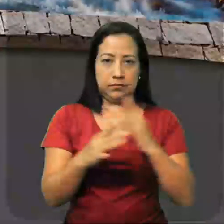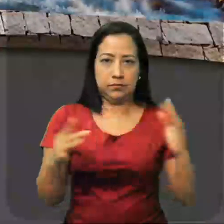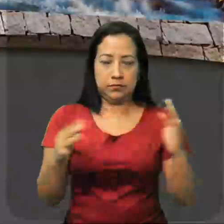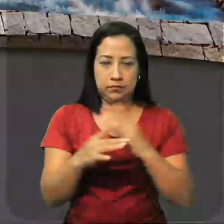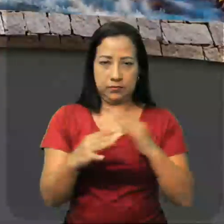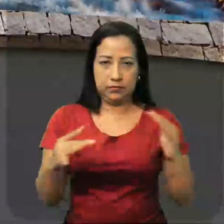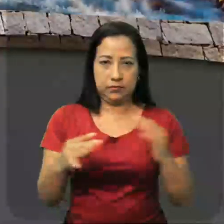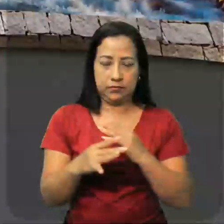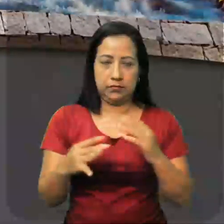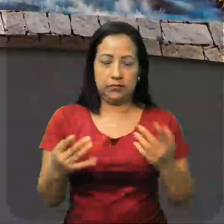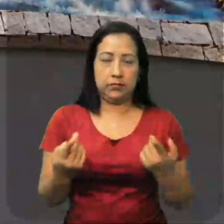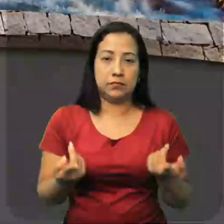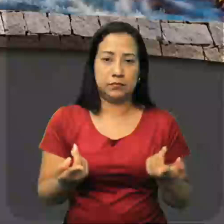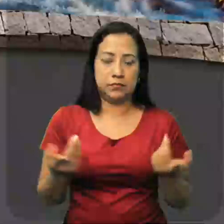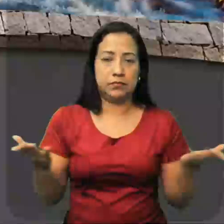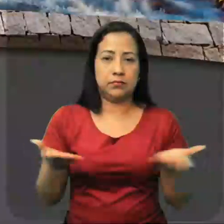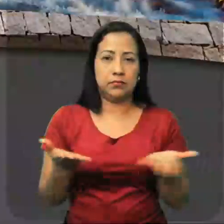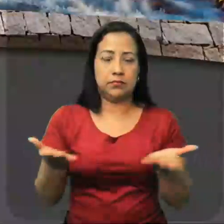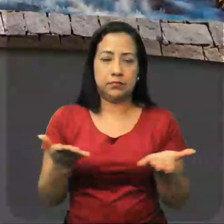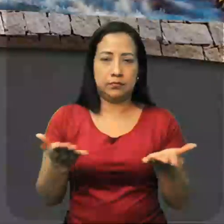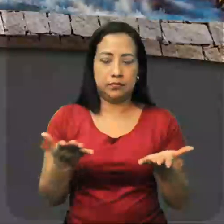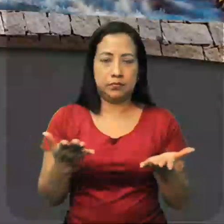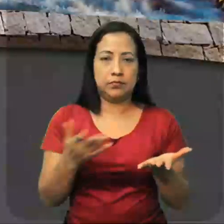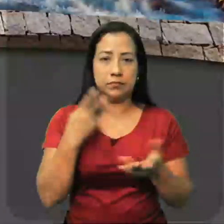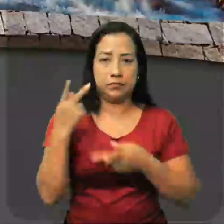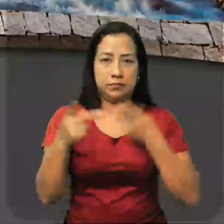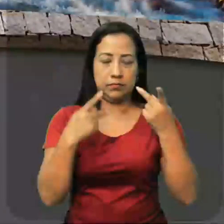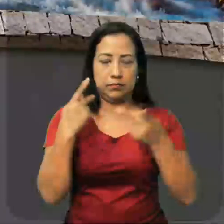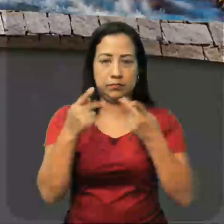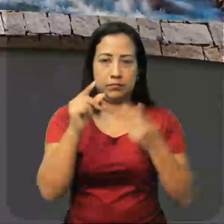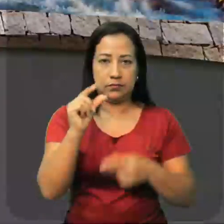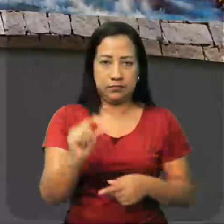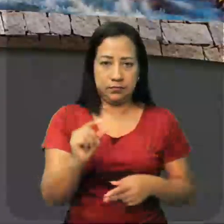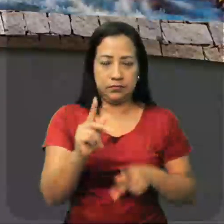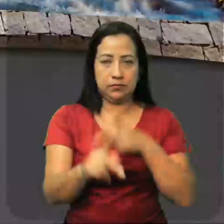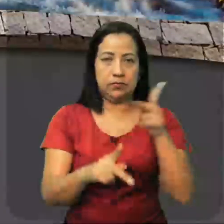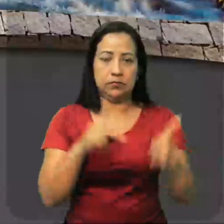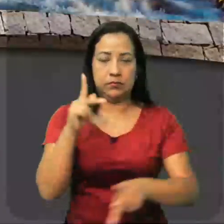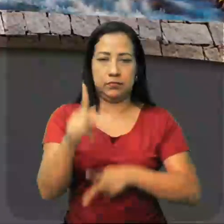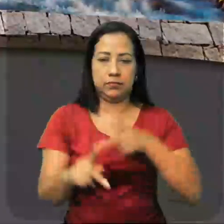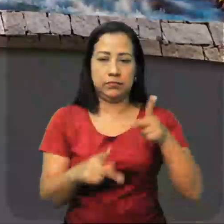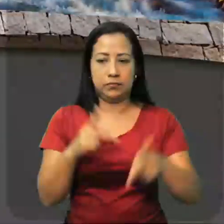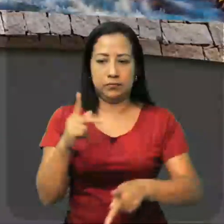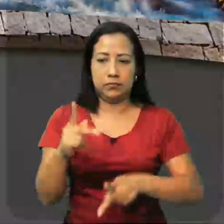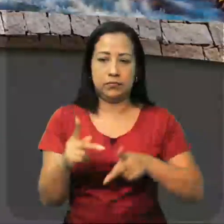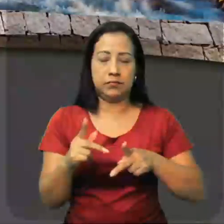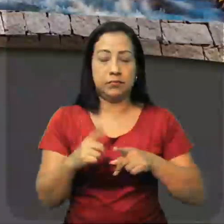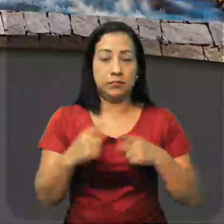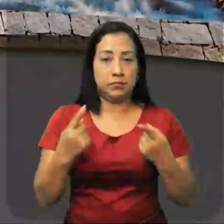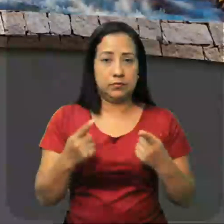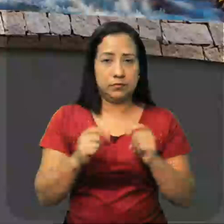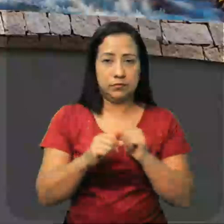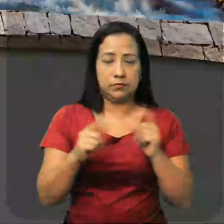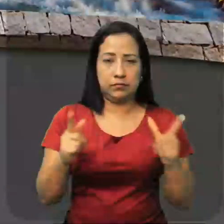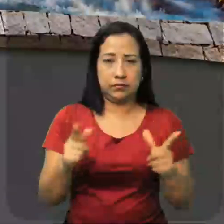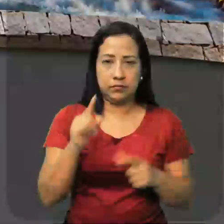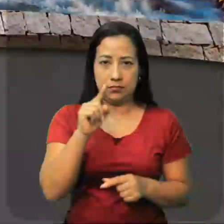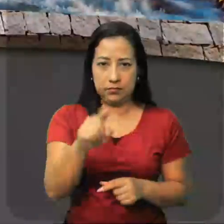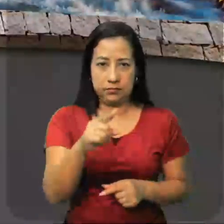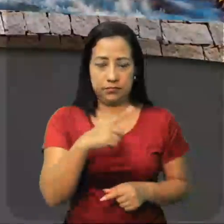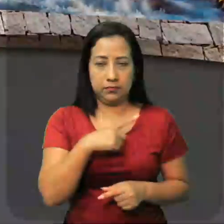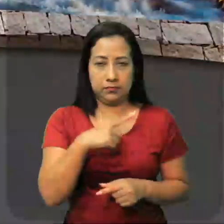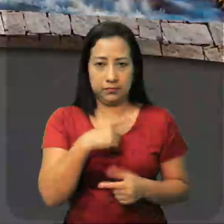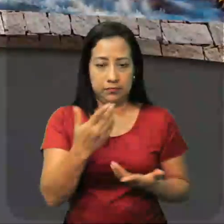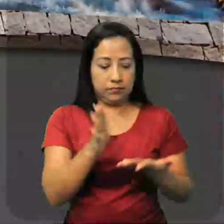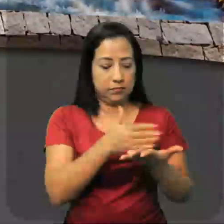urbanização. E agora nós iremos falar um pouco de população. Claro, você tem aí, acompanhando no seu